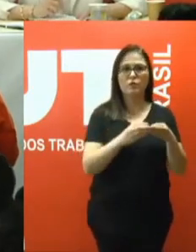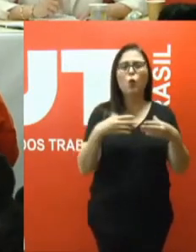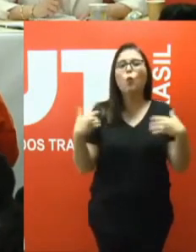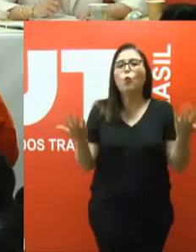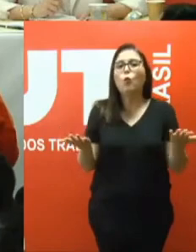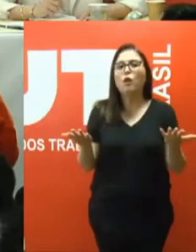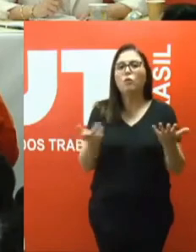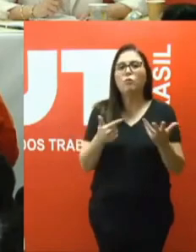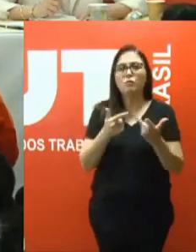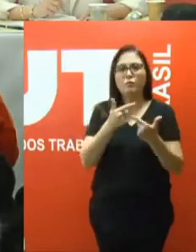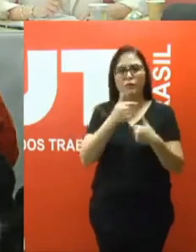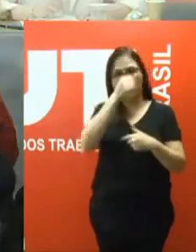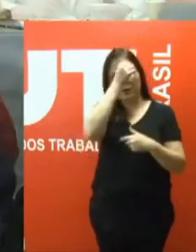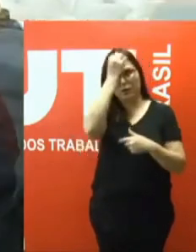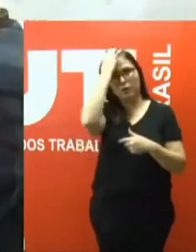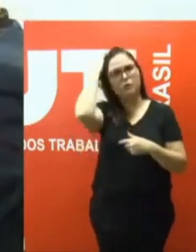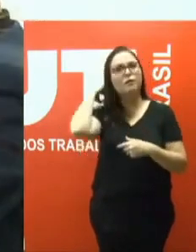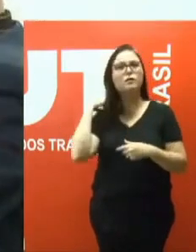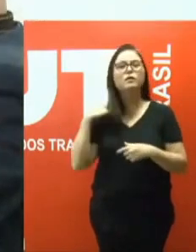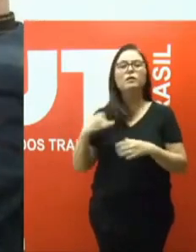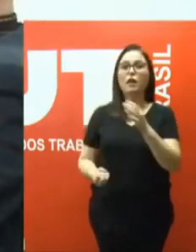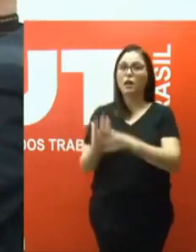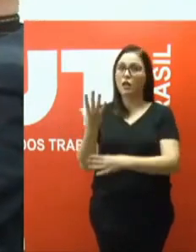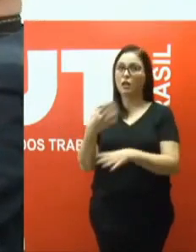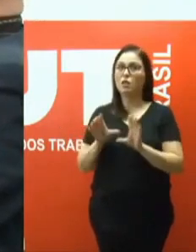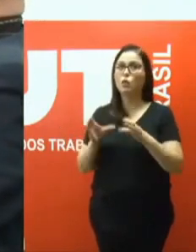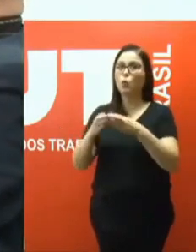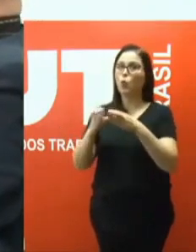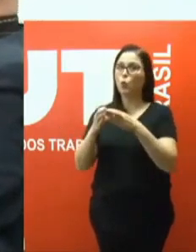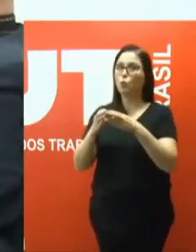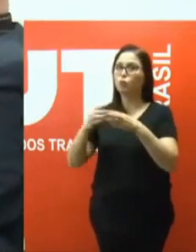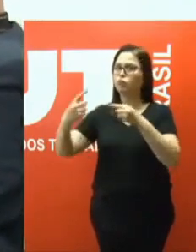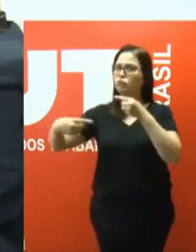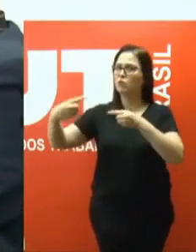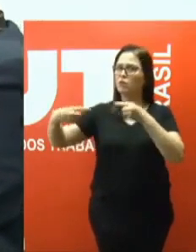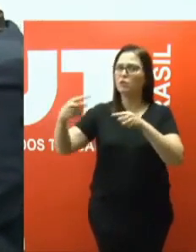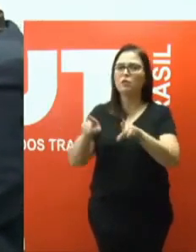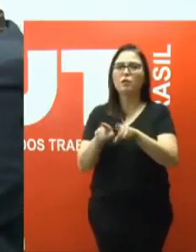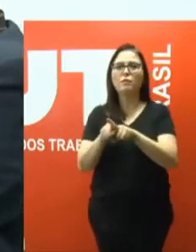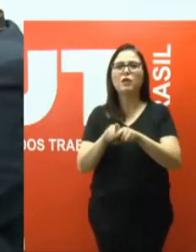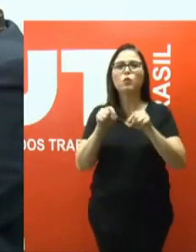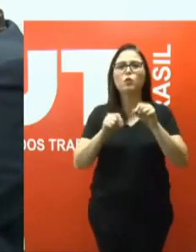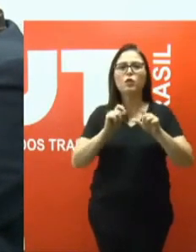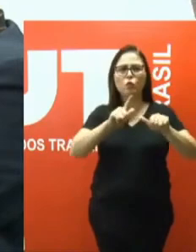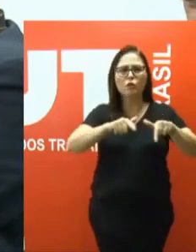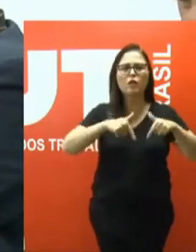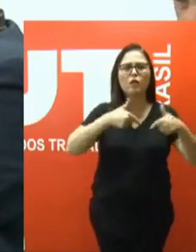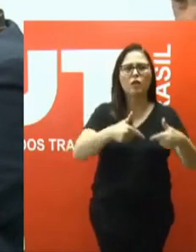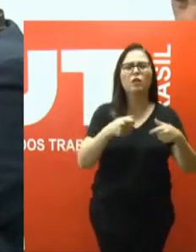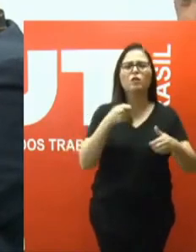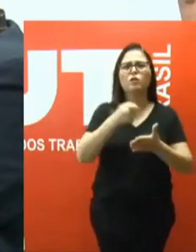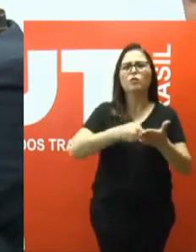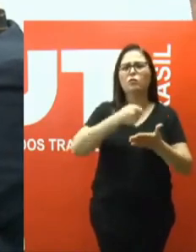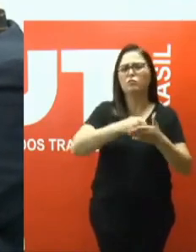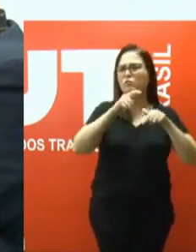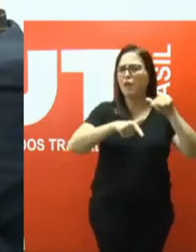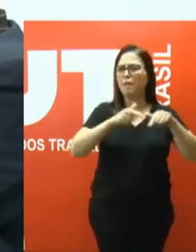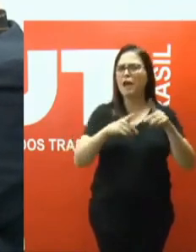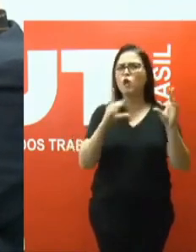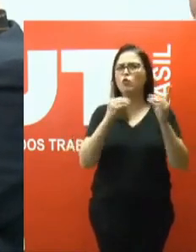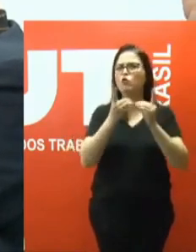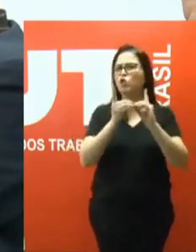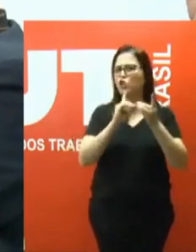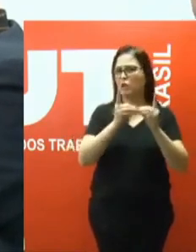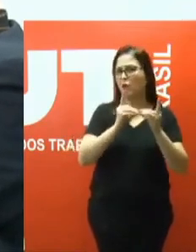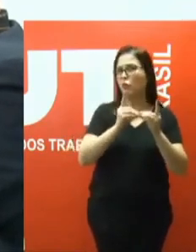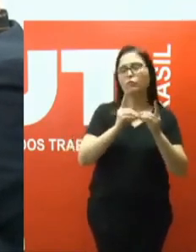criação dos comitês, que nós já lançamos, assim como as brigadas digitais. Serão momentos muito importantes